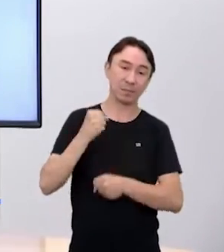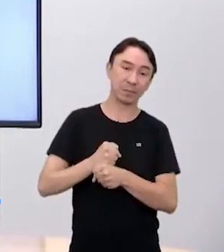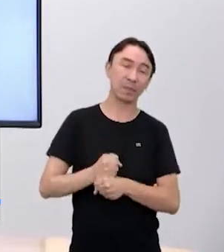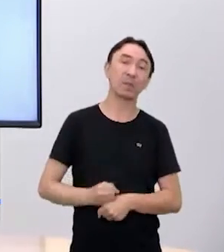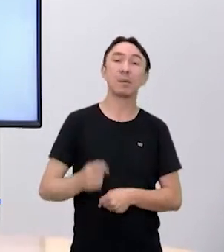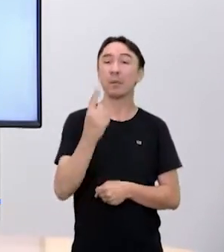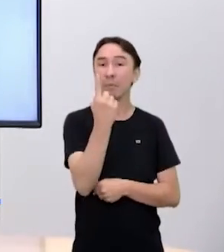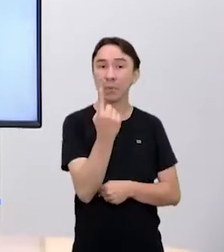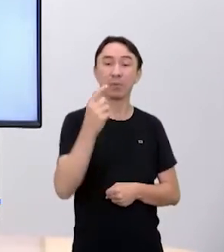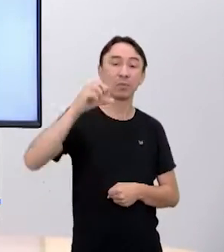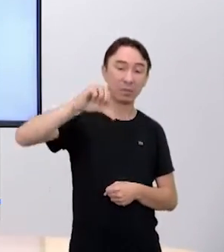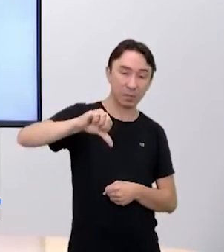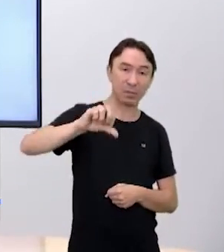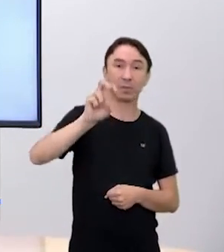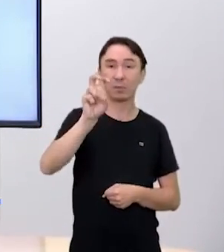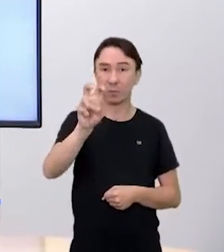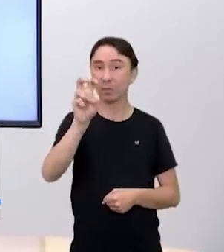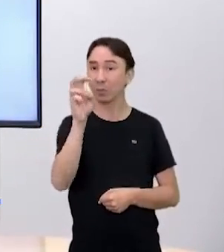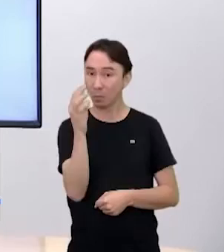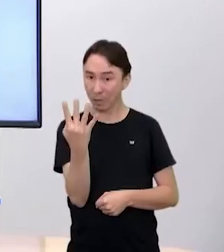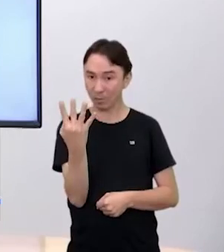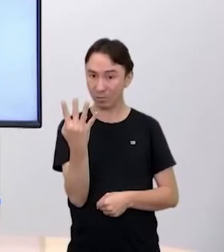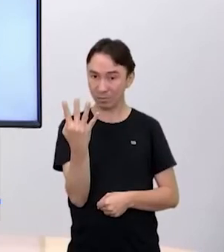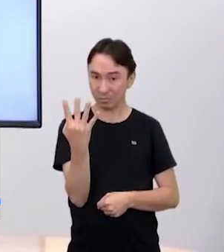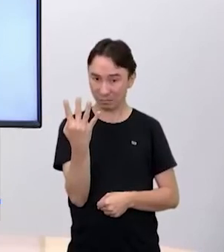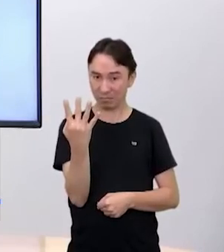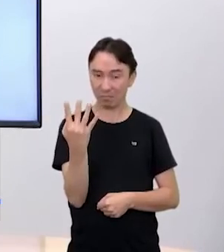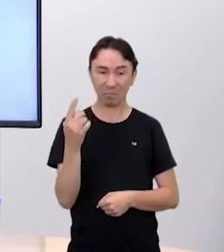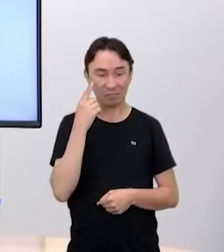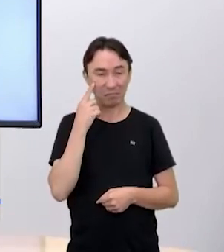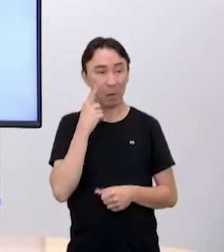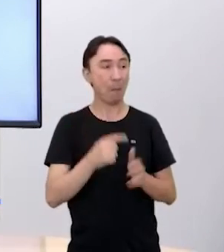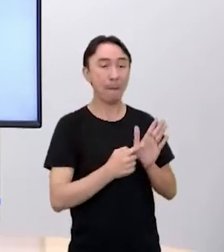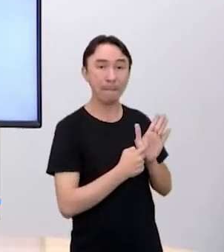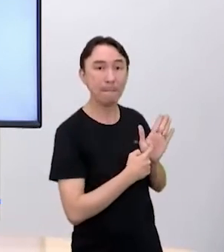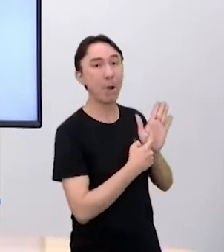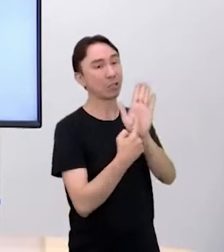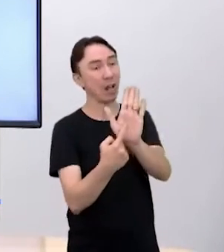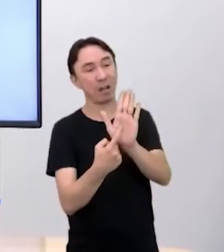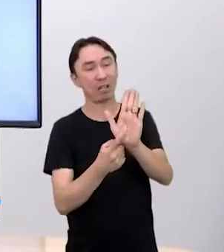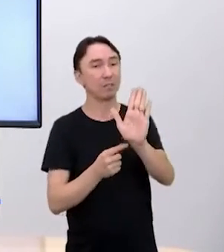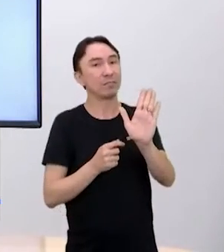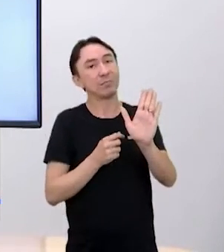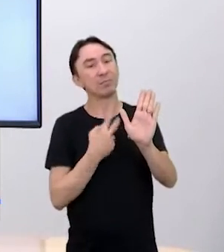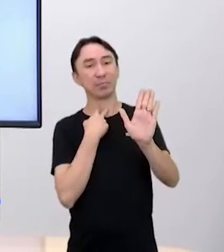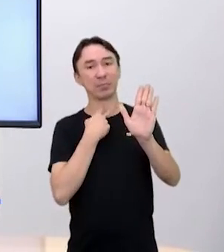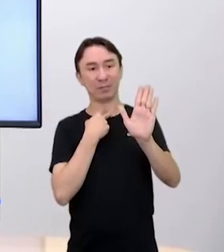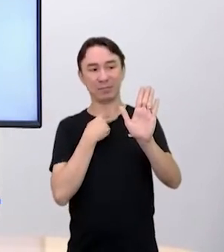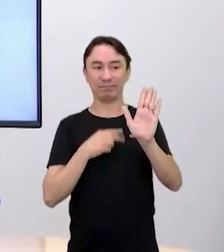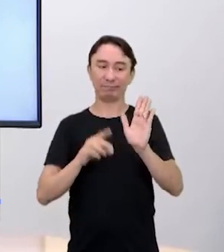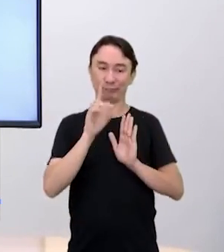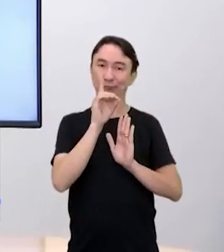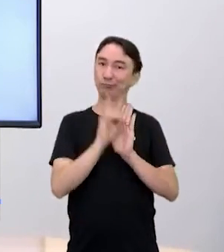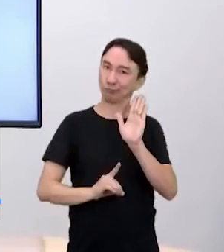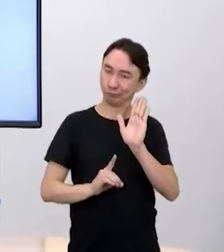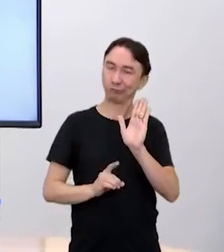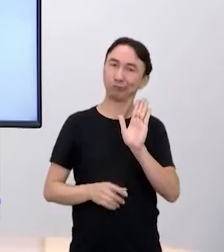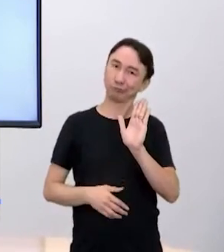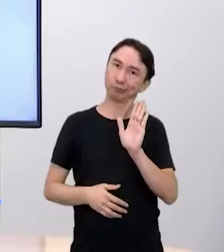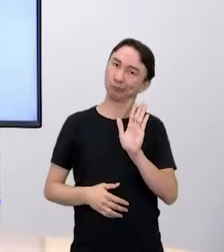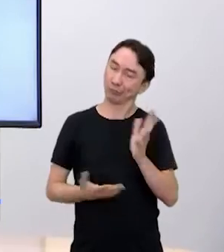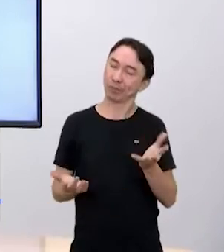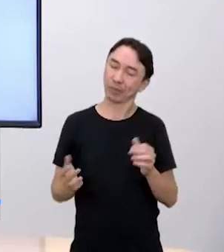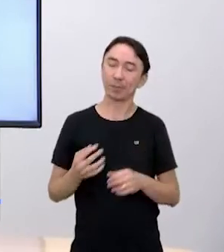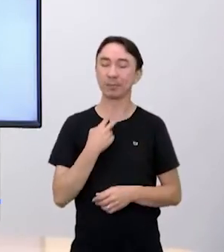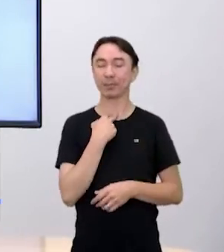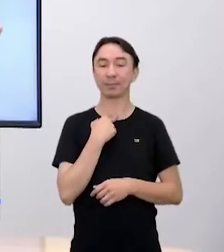fazer algumas adaptações. Só que quando a gente observa a obra do Matisse, a gente percebe